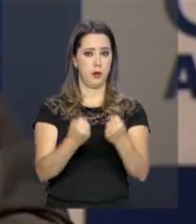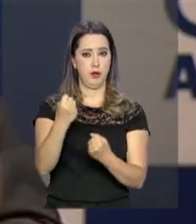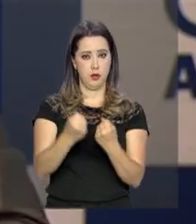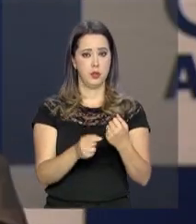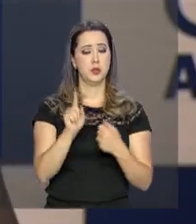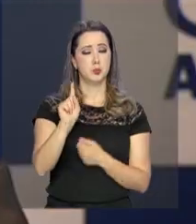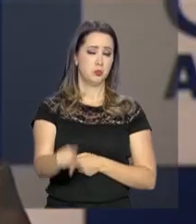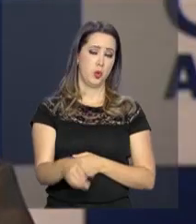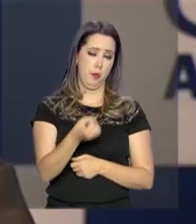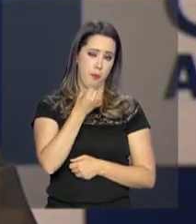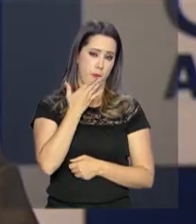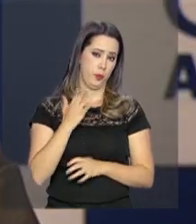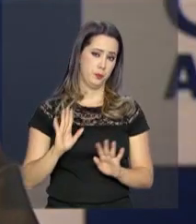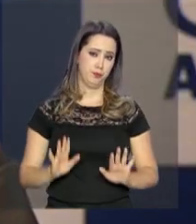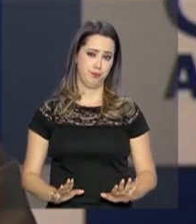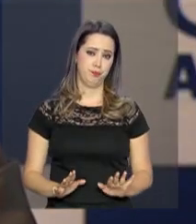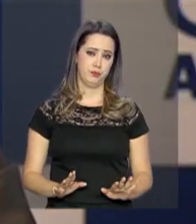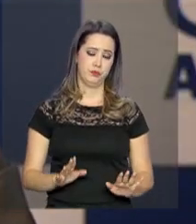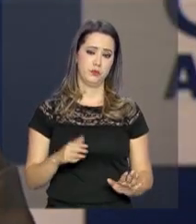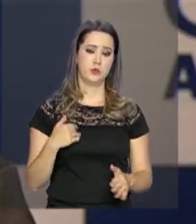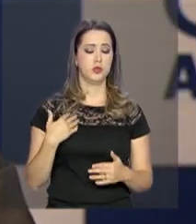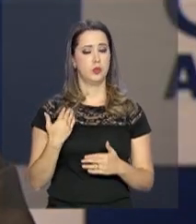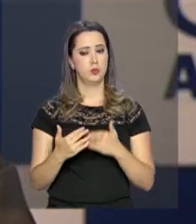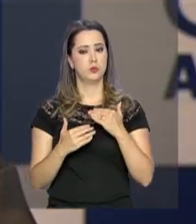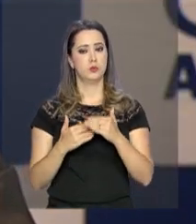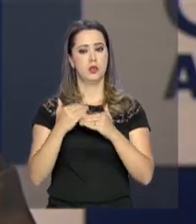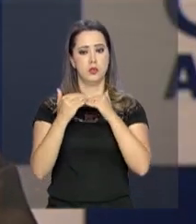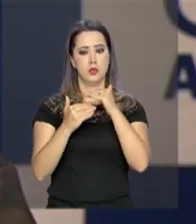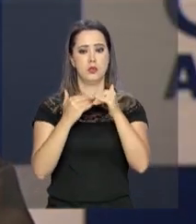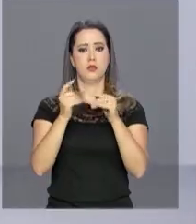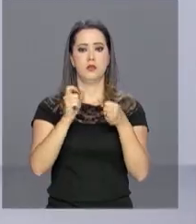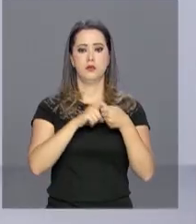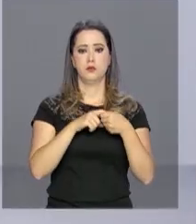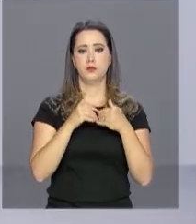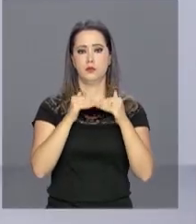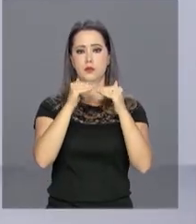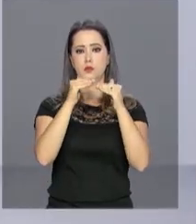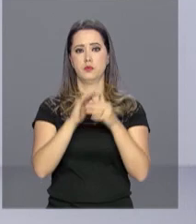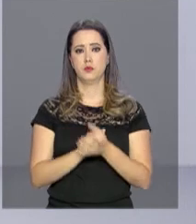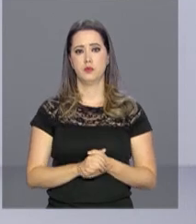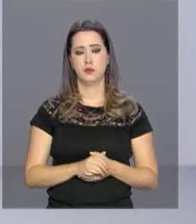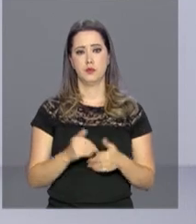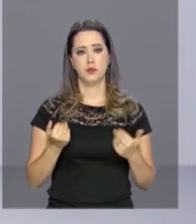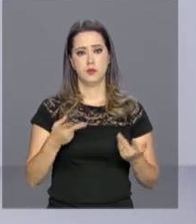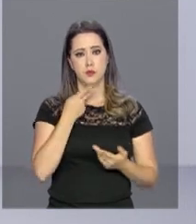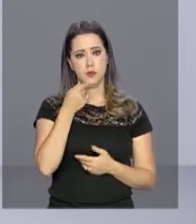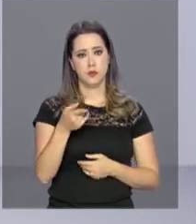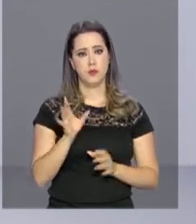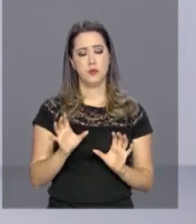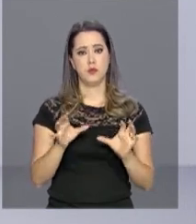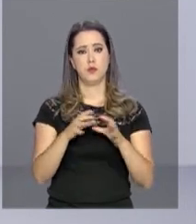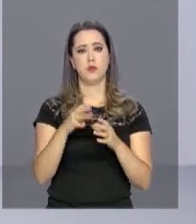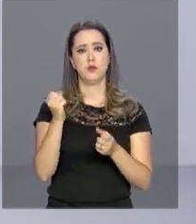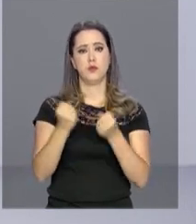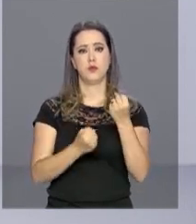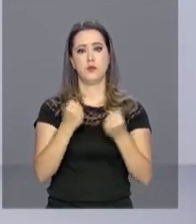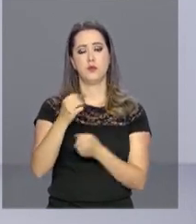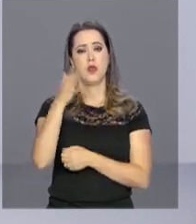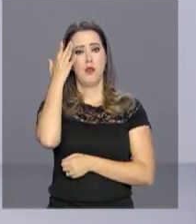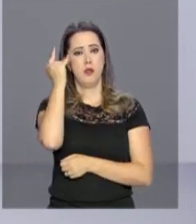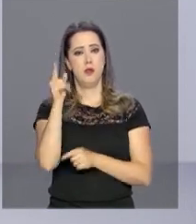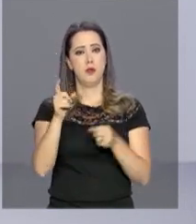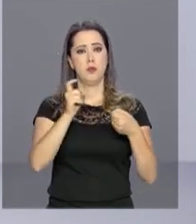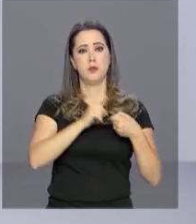bom, né? Então, gradualmente o mercado vem se recuperando. E ainda sobre o setor automotivo, amanhã